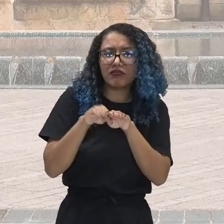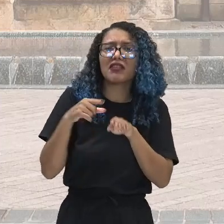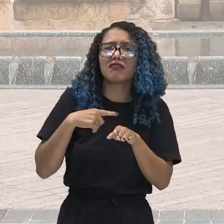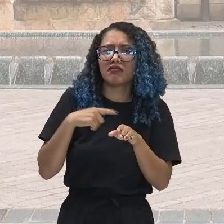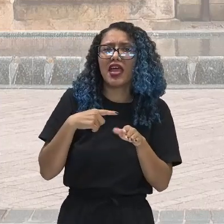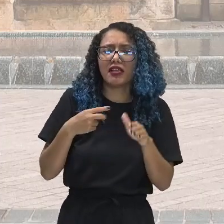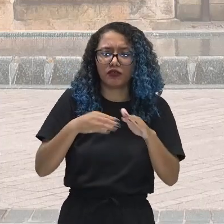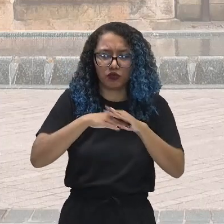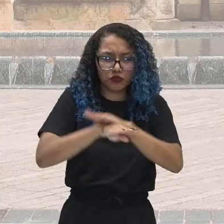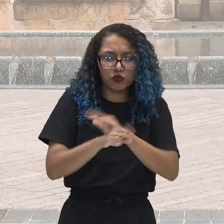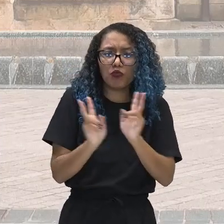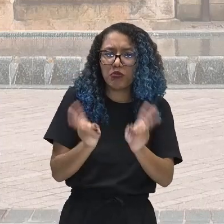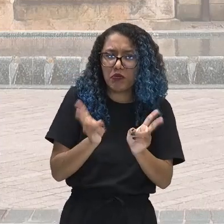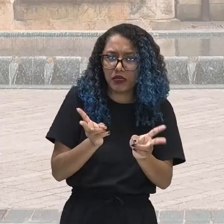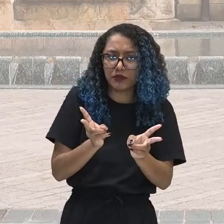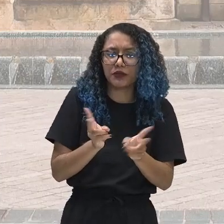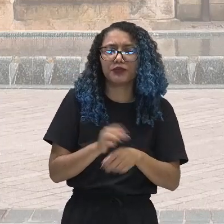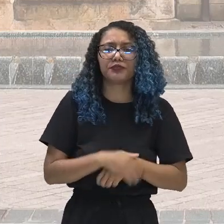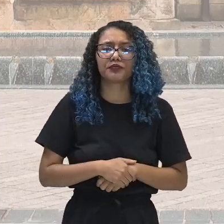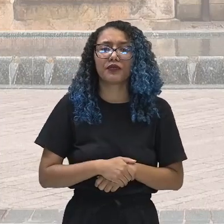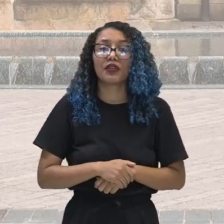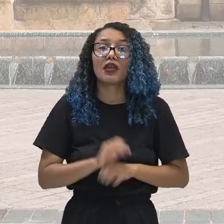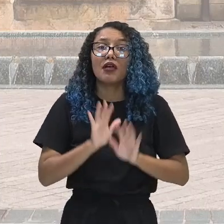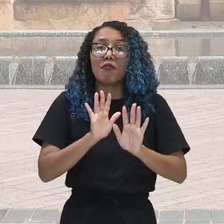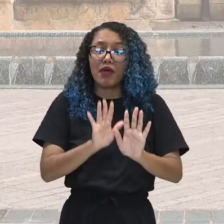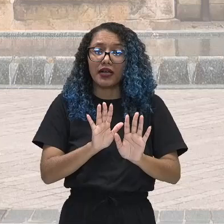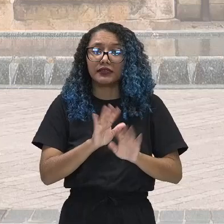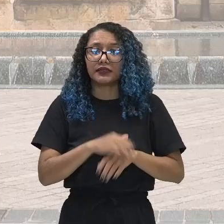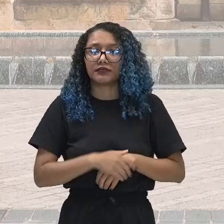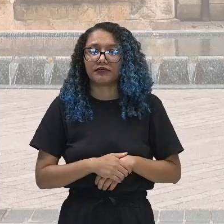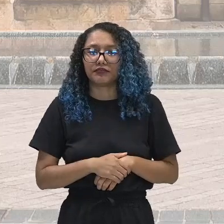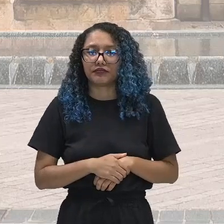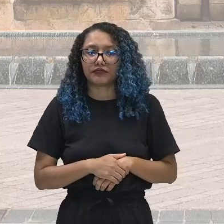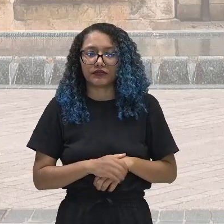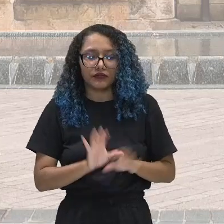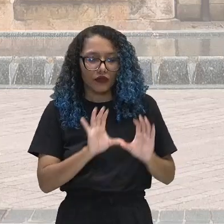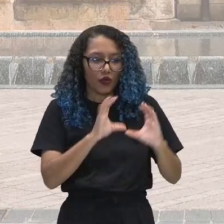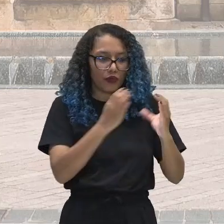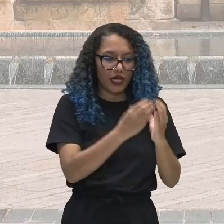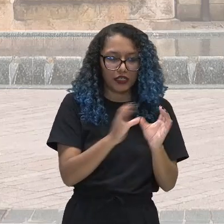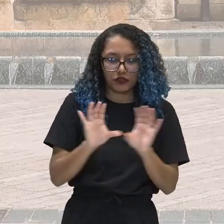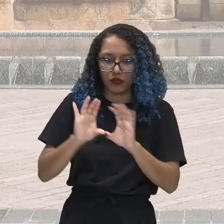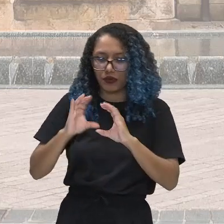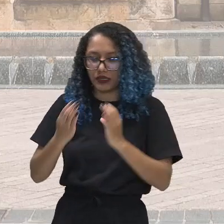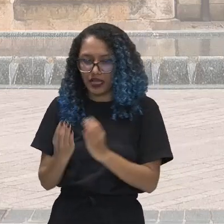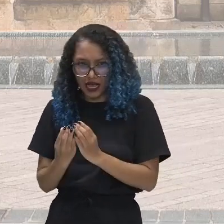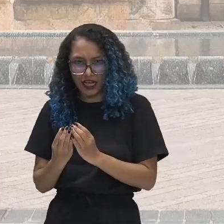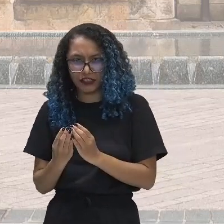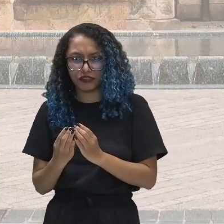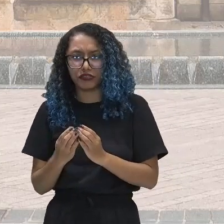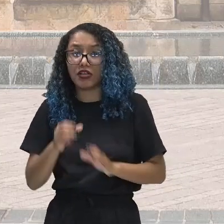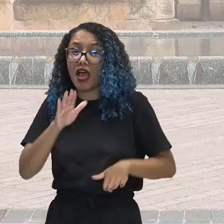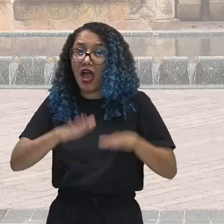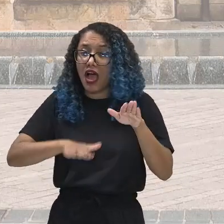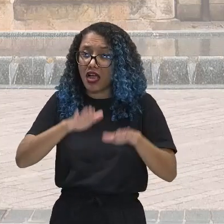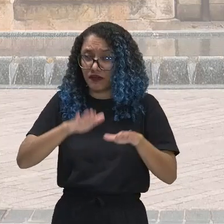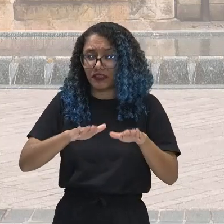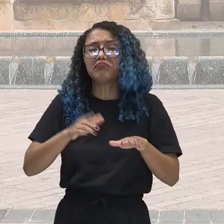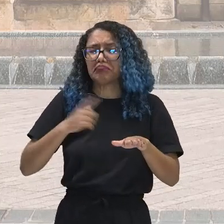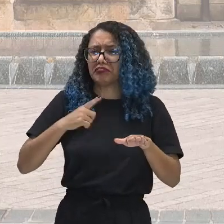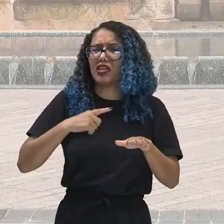comunidade. É claro que de uma comunidade para outra podem existir e